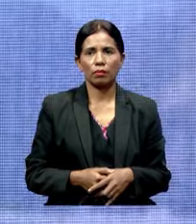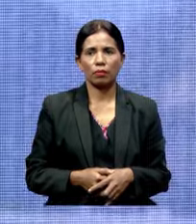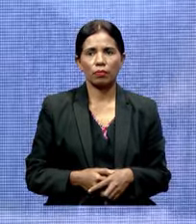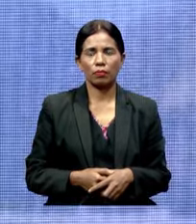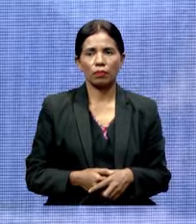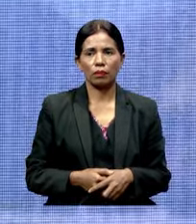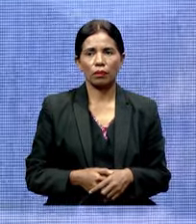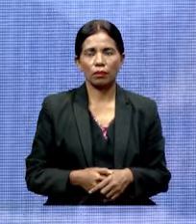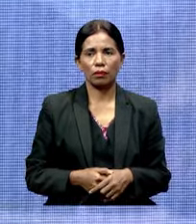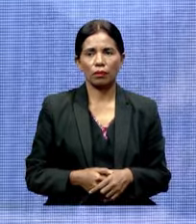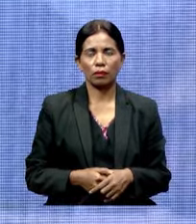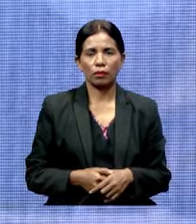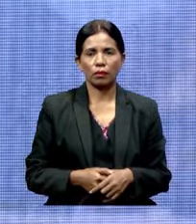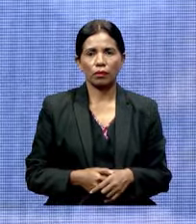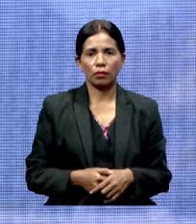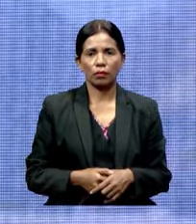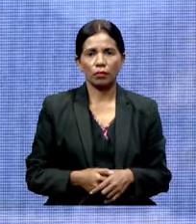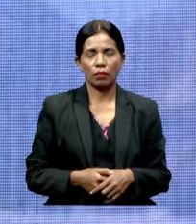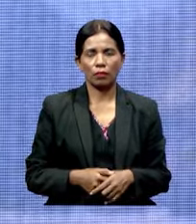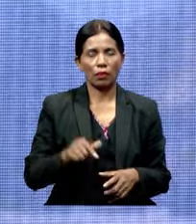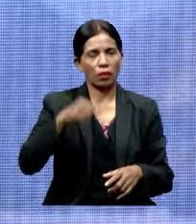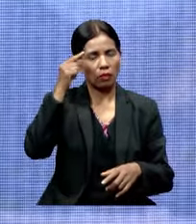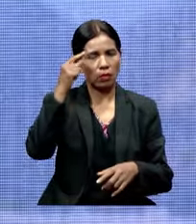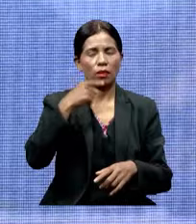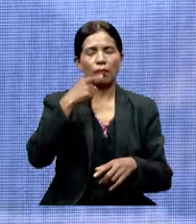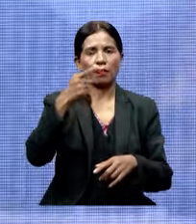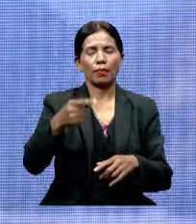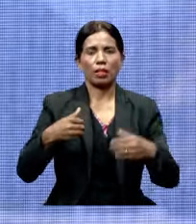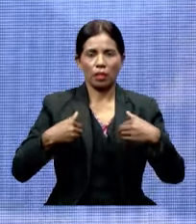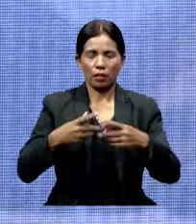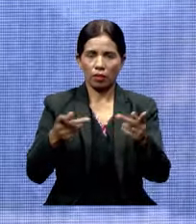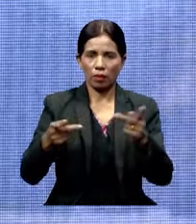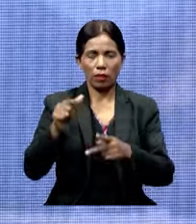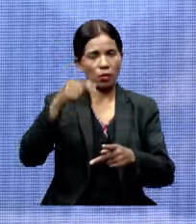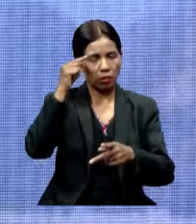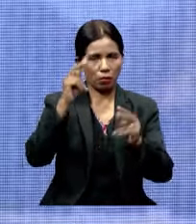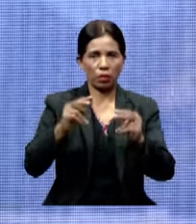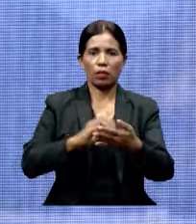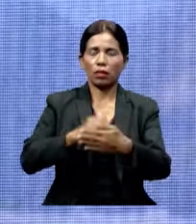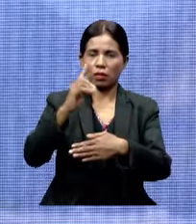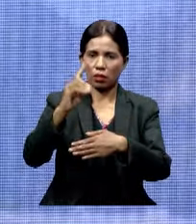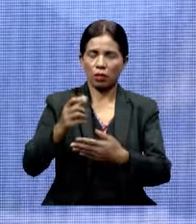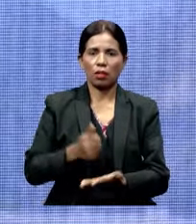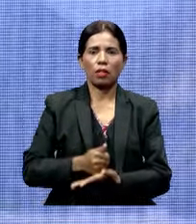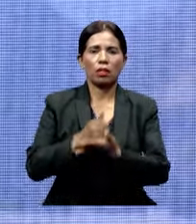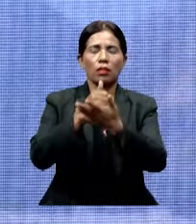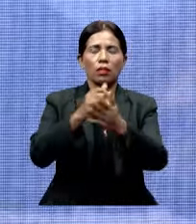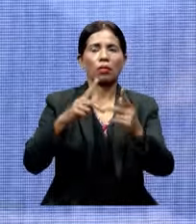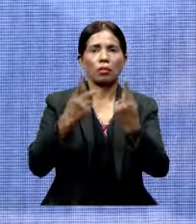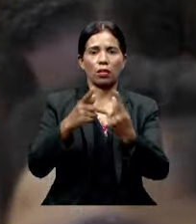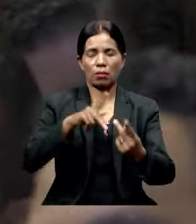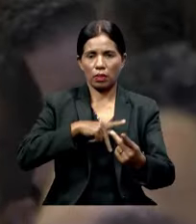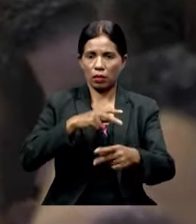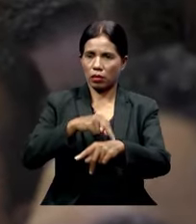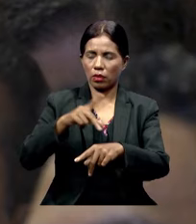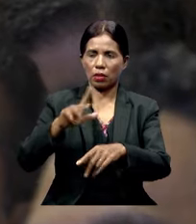affordable interest rates. Governante ne informa e a condição balung nebe governo persia desenvolve atu facilita setor privado nacional sira